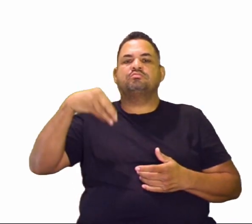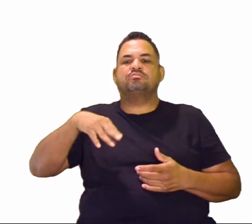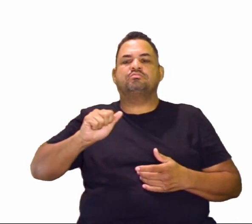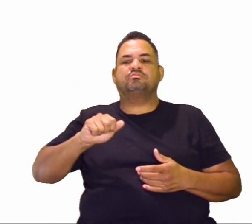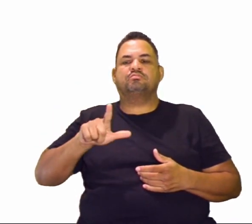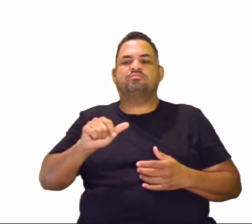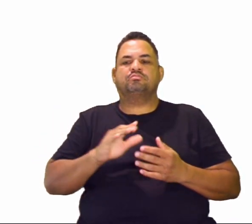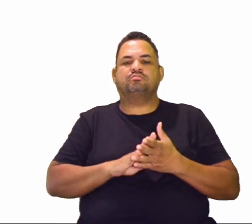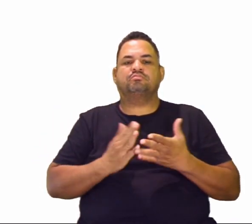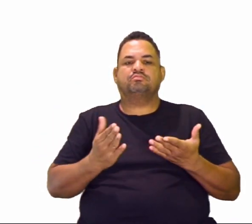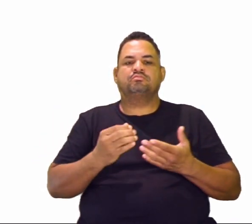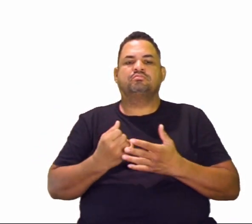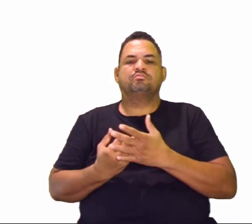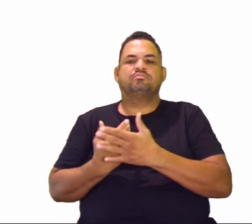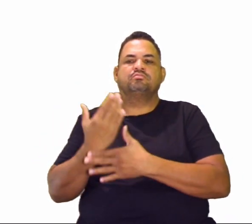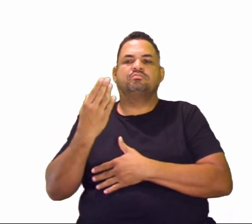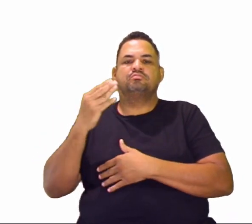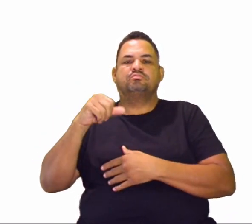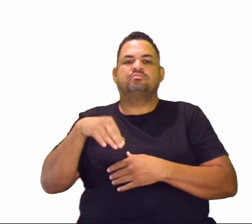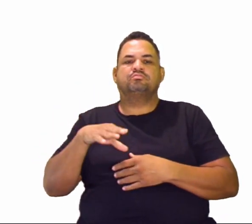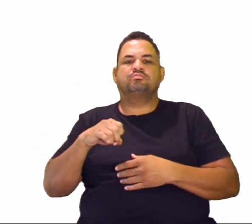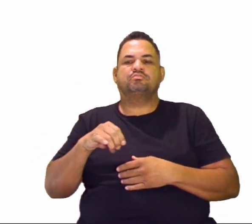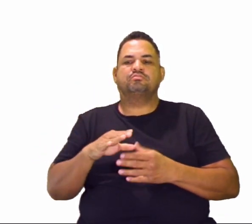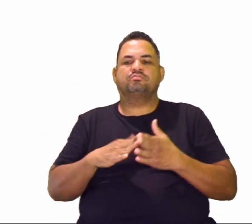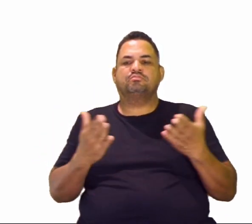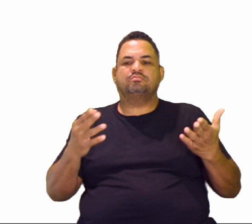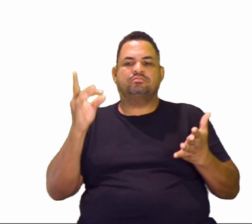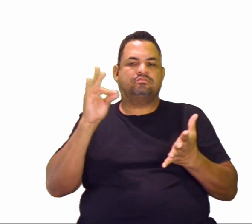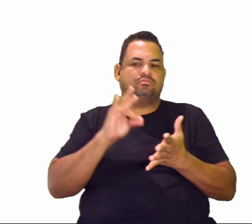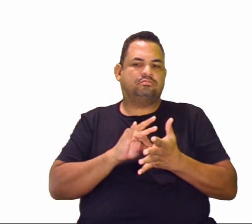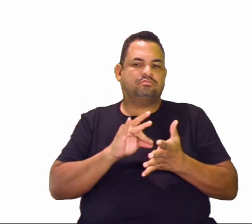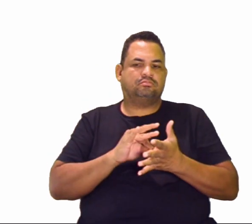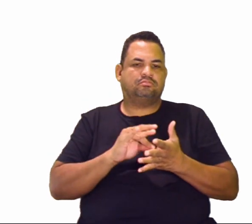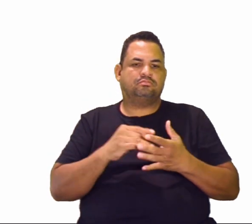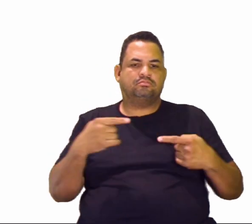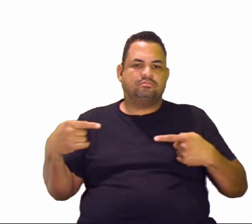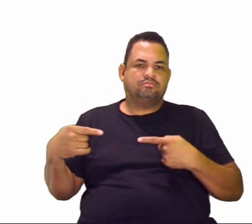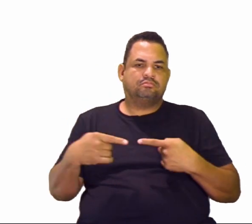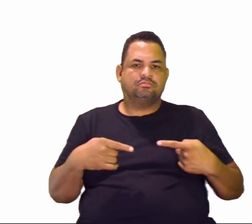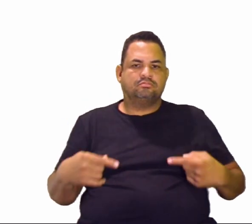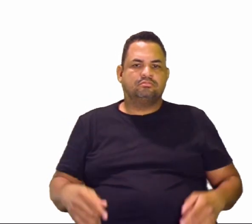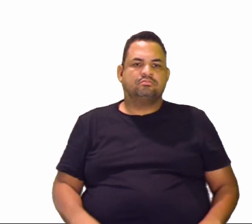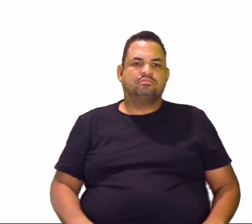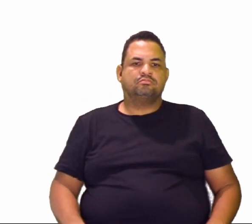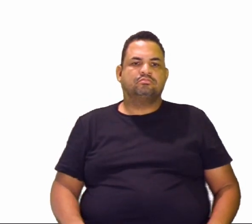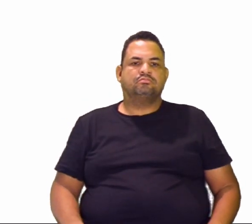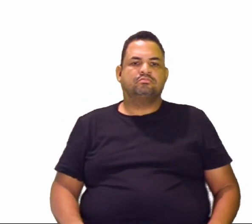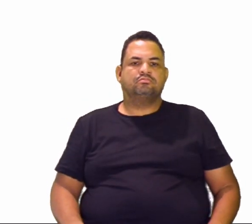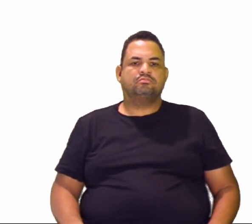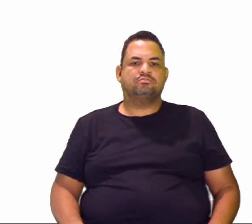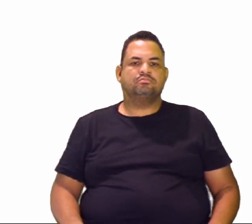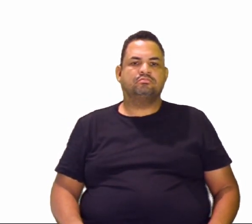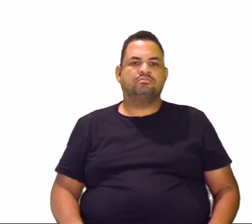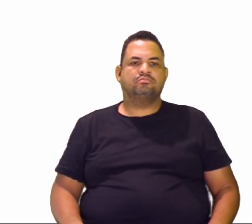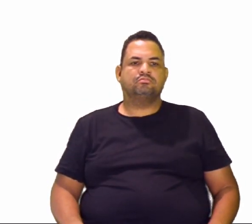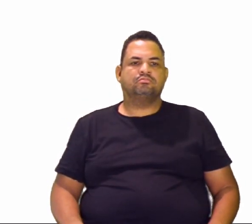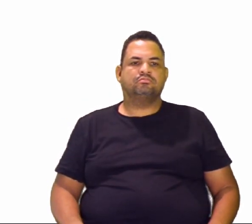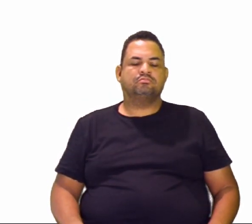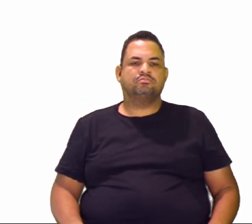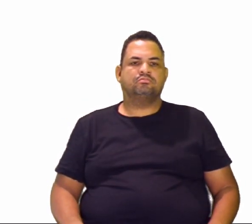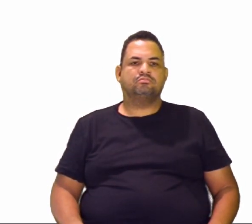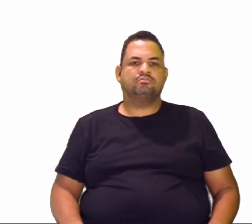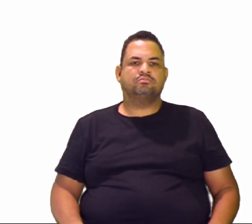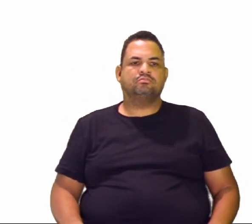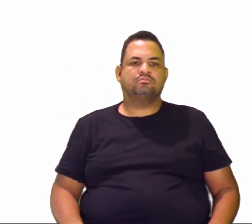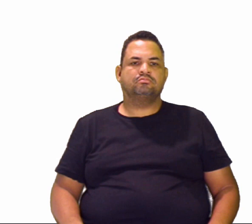de gás metano realmente correspondem. E assim sendo, olha só,